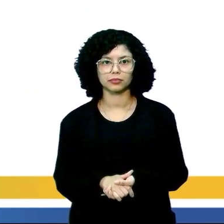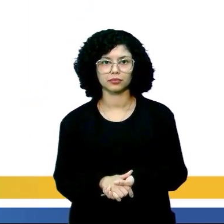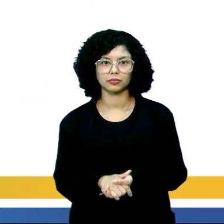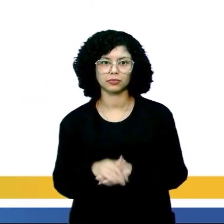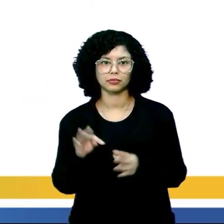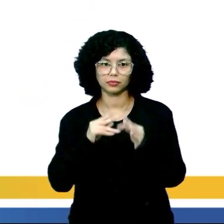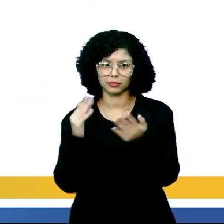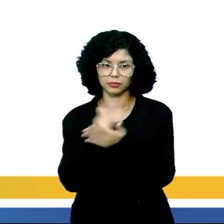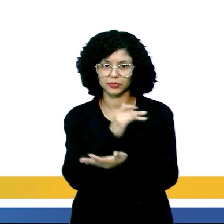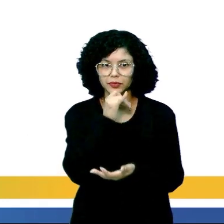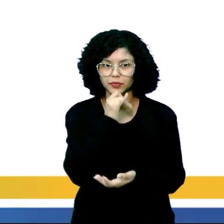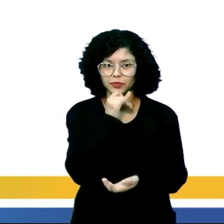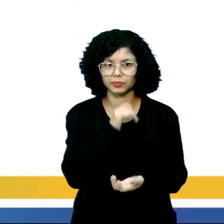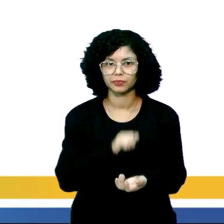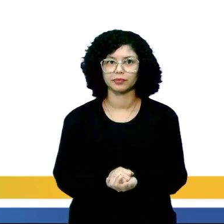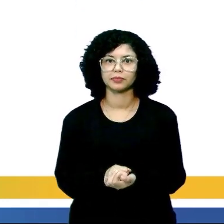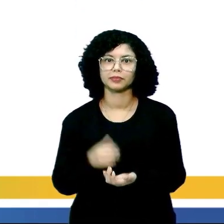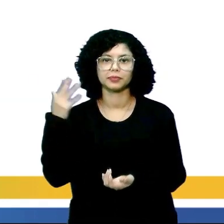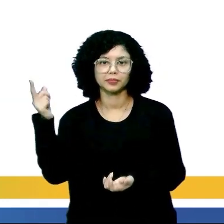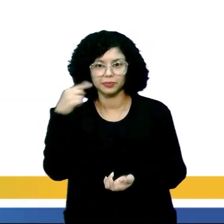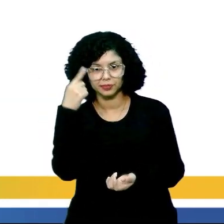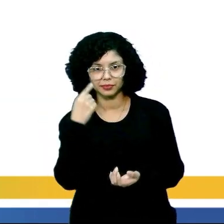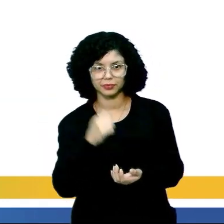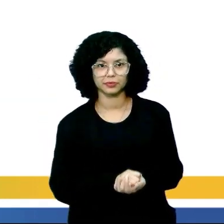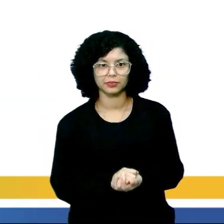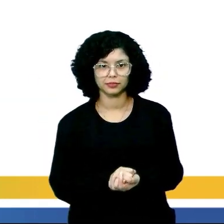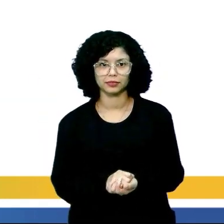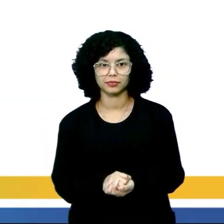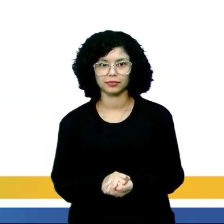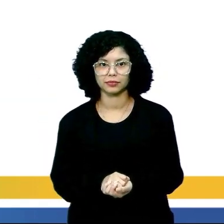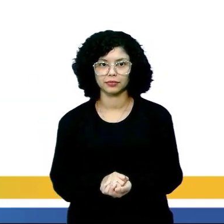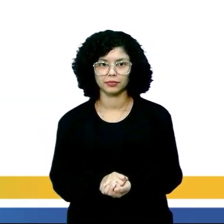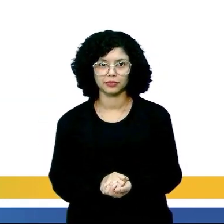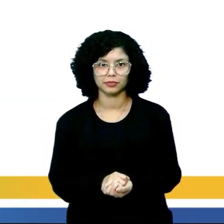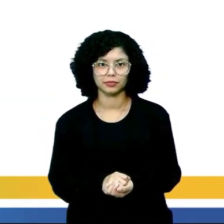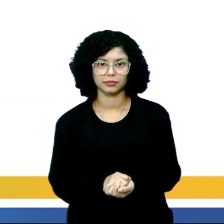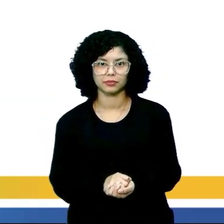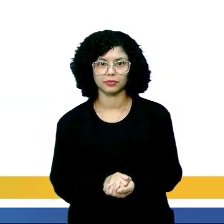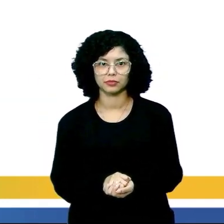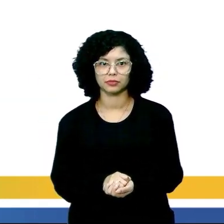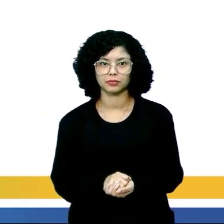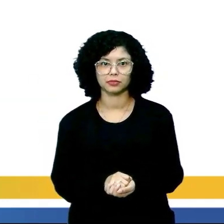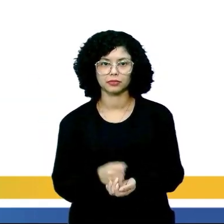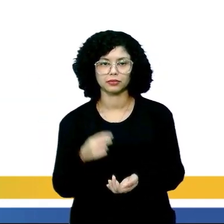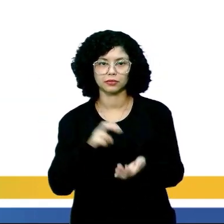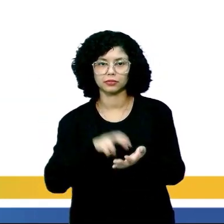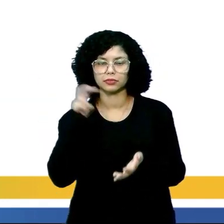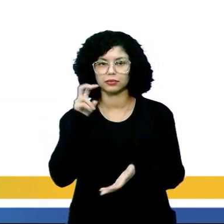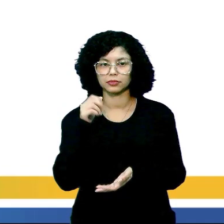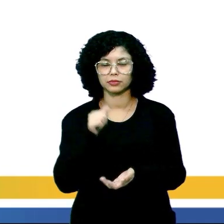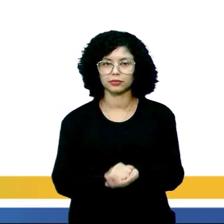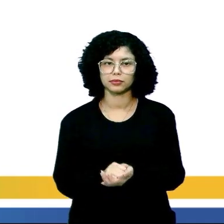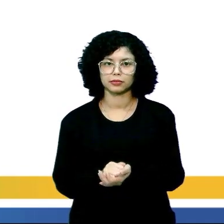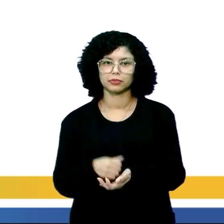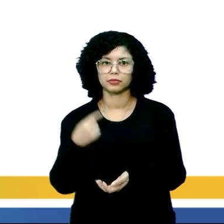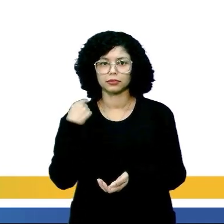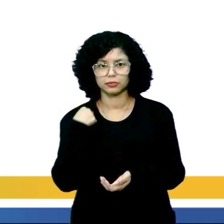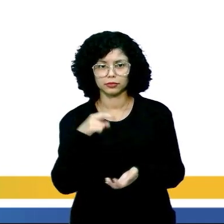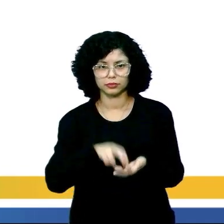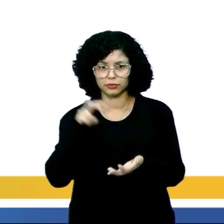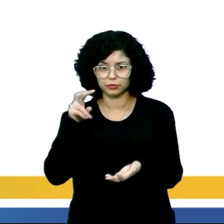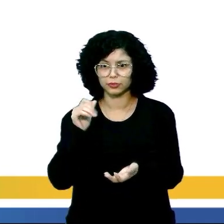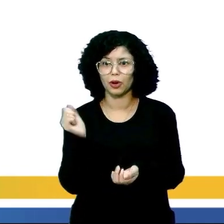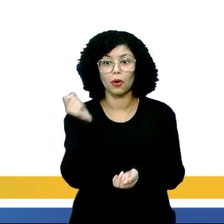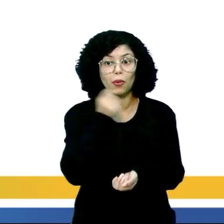aí nós temos alguns exemplos dentro da língua espanhola aí, né? Por exemplo, aqui esse primeiro, ó. Yo, toda la mañana. Ou seja, qual